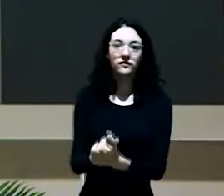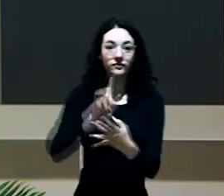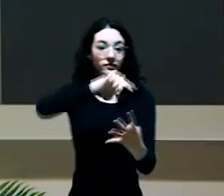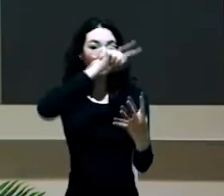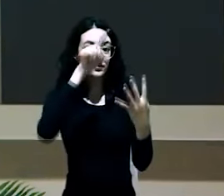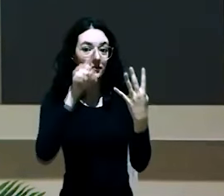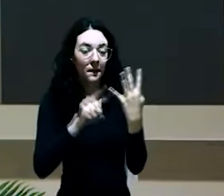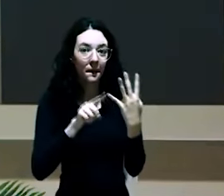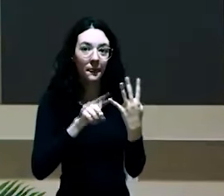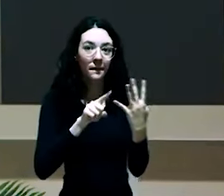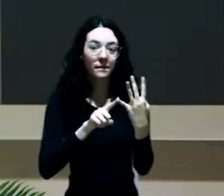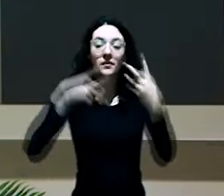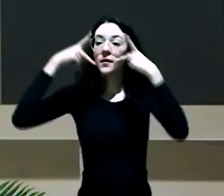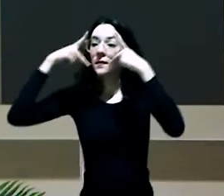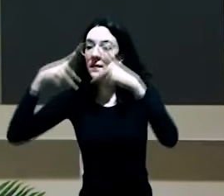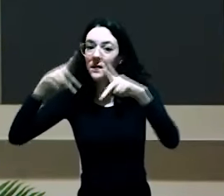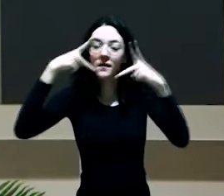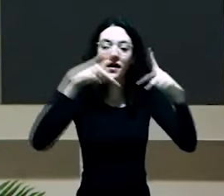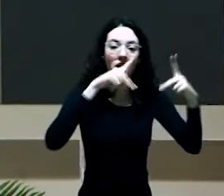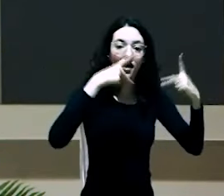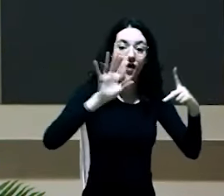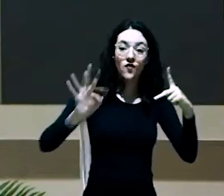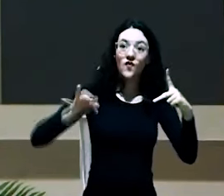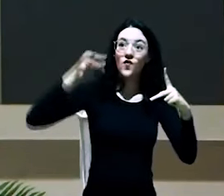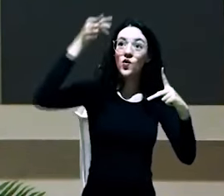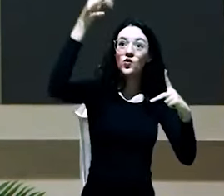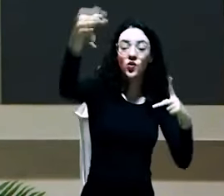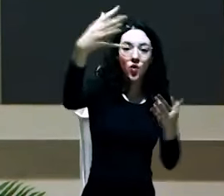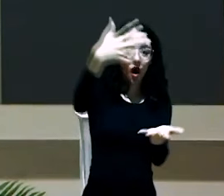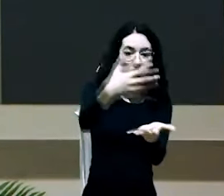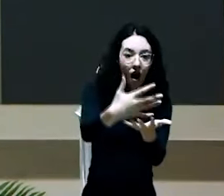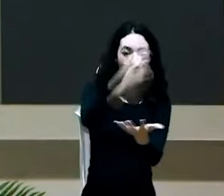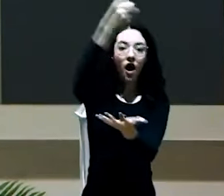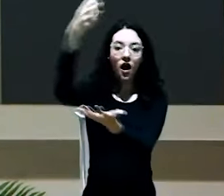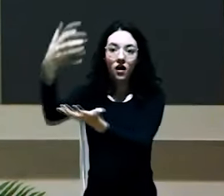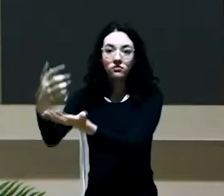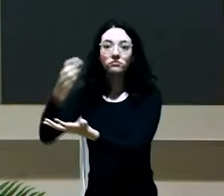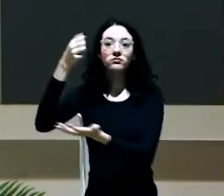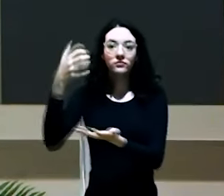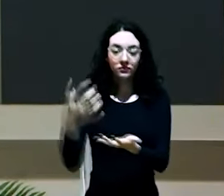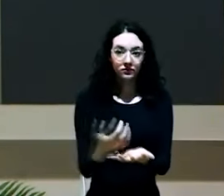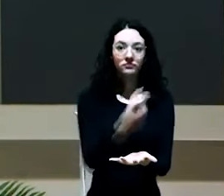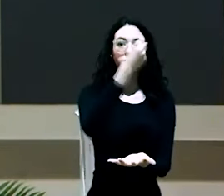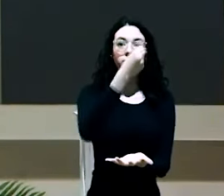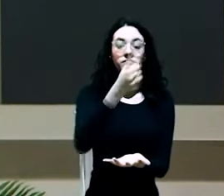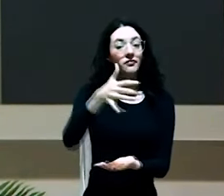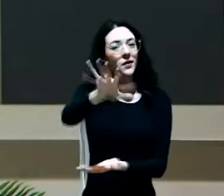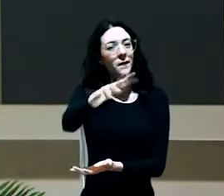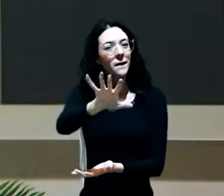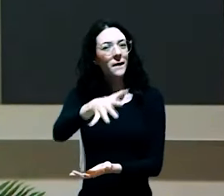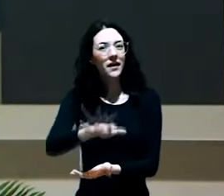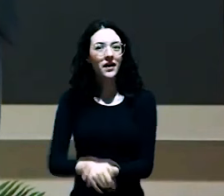pregavam arrebatamento. Sabe o que acontece neste tempo? De cada 100